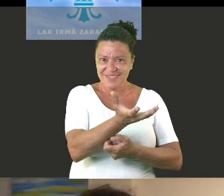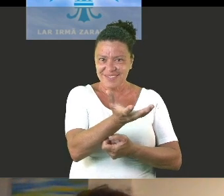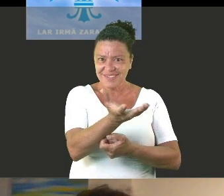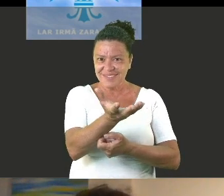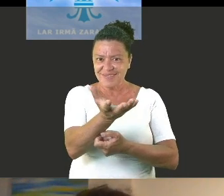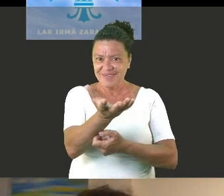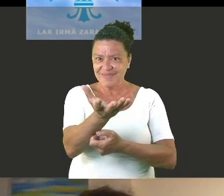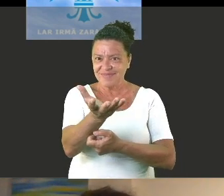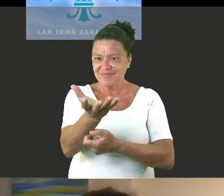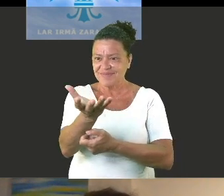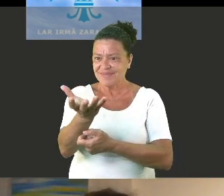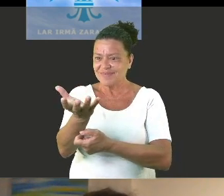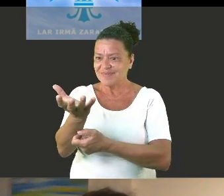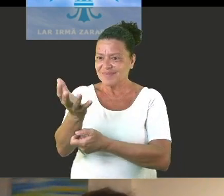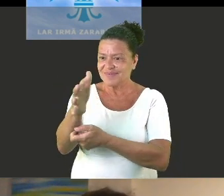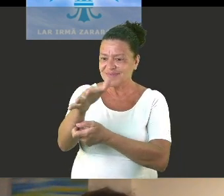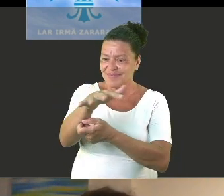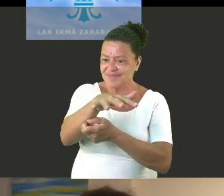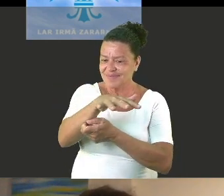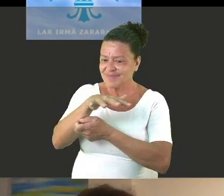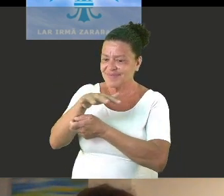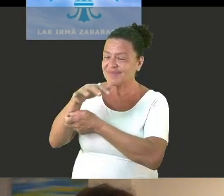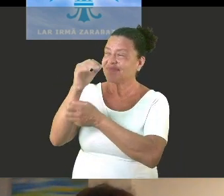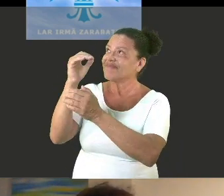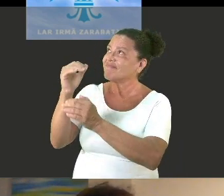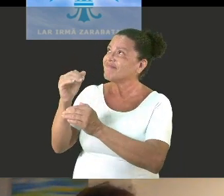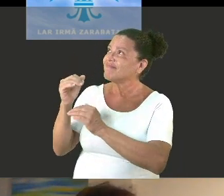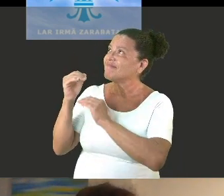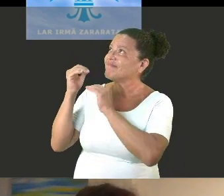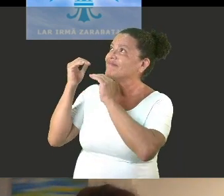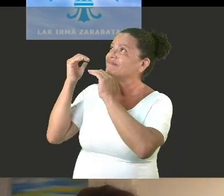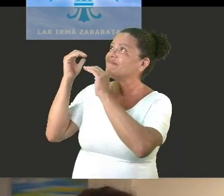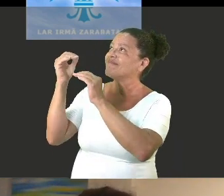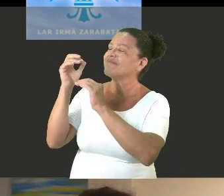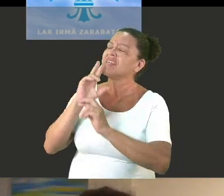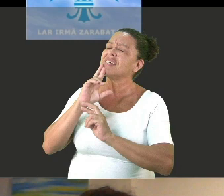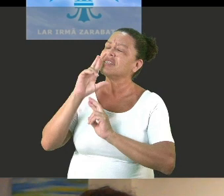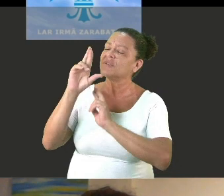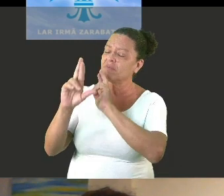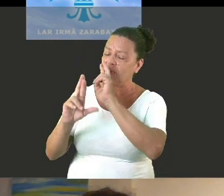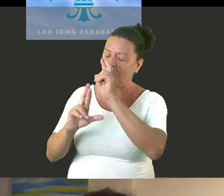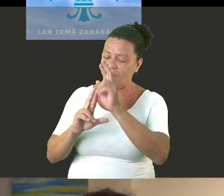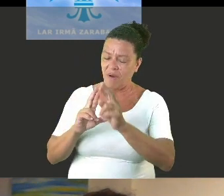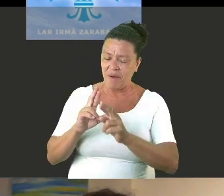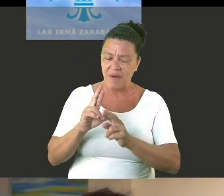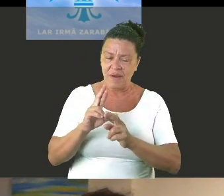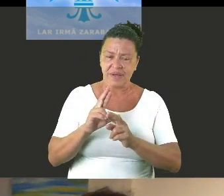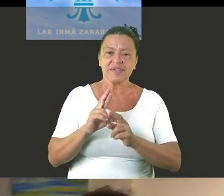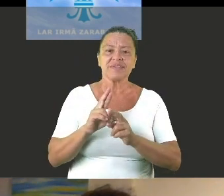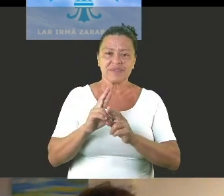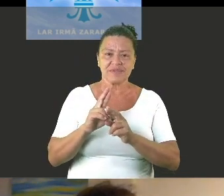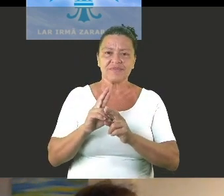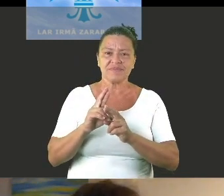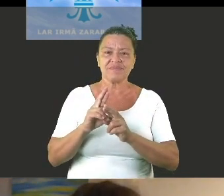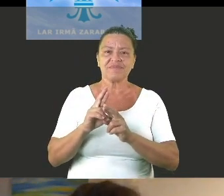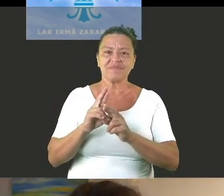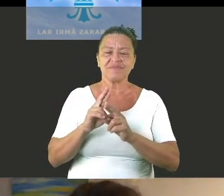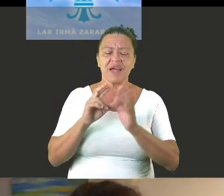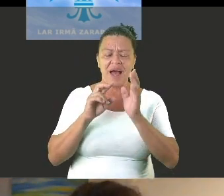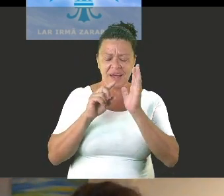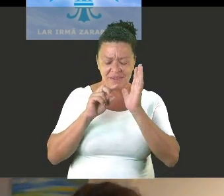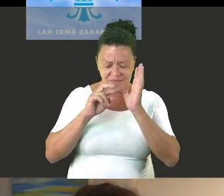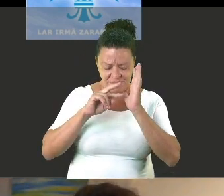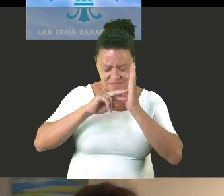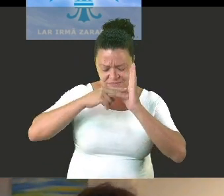enviar para o mais alto em resposta, como sinônimo de